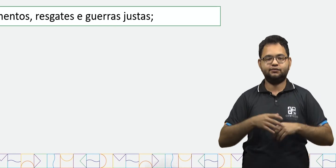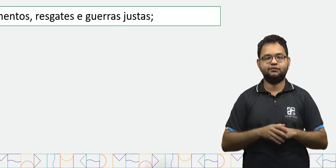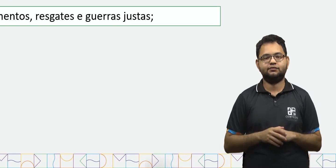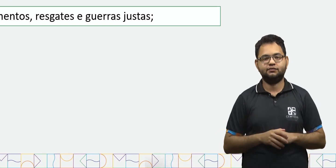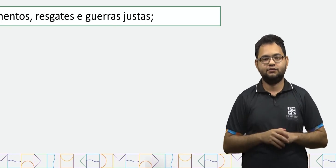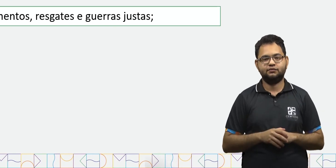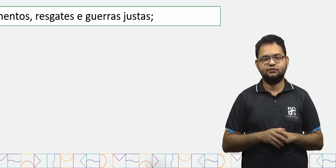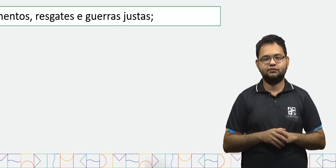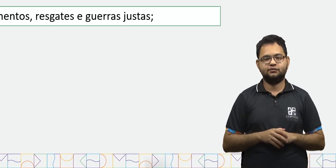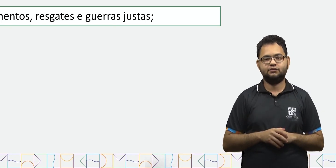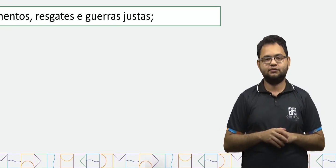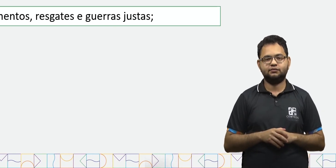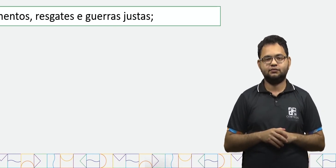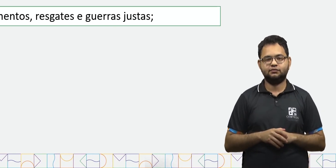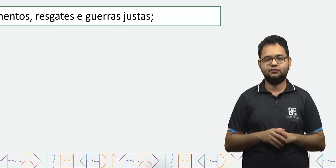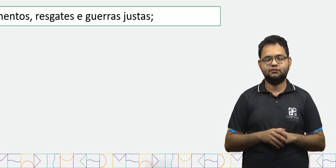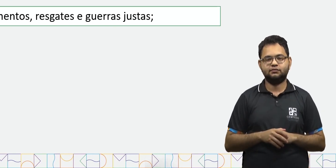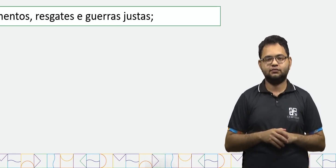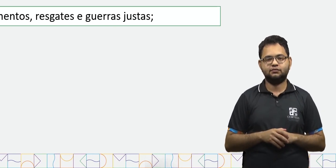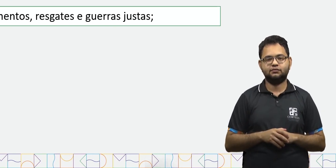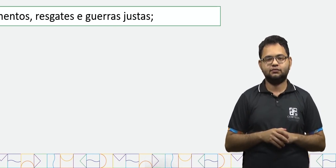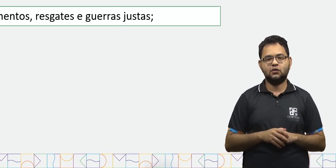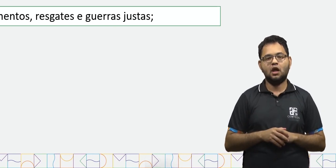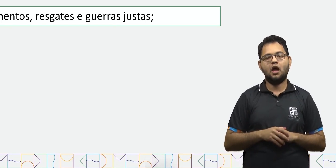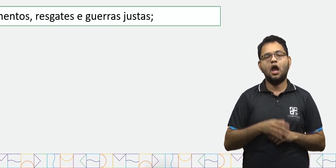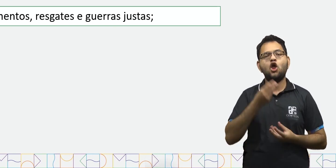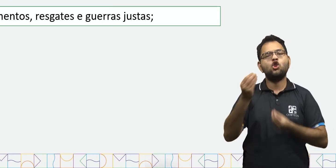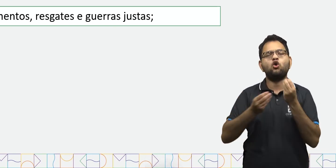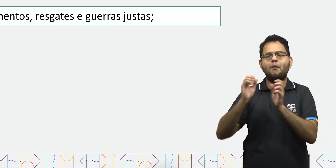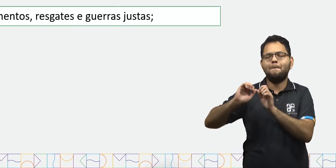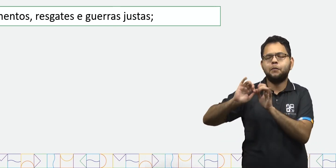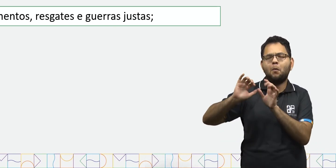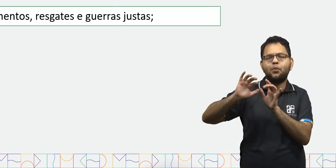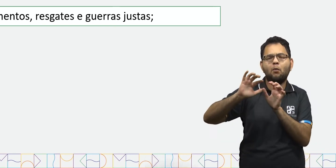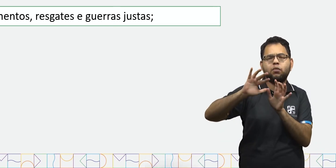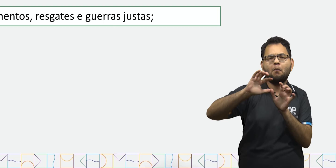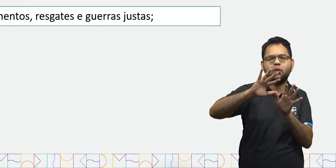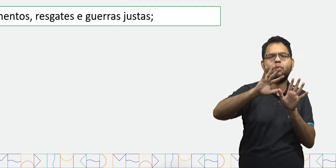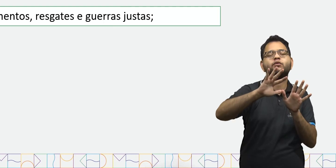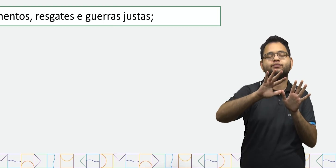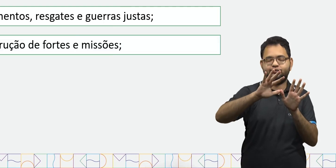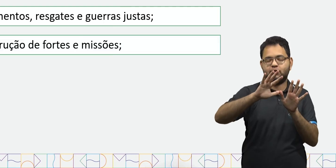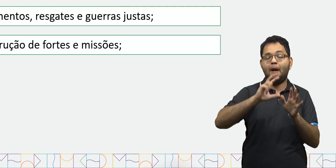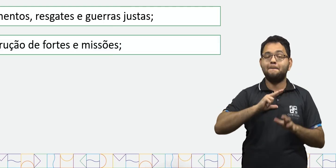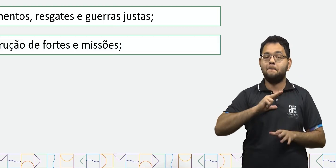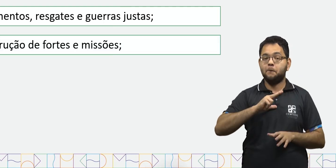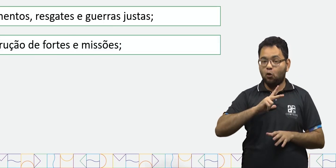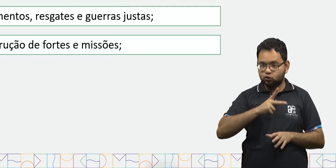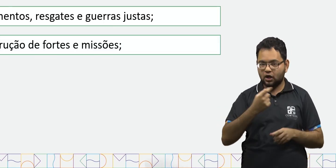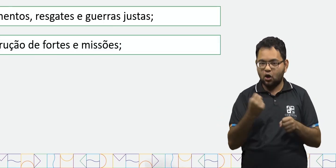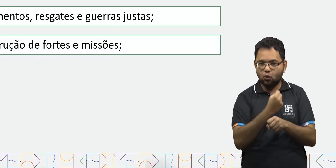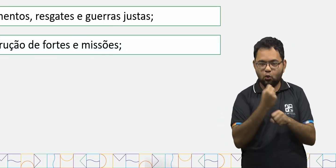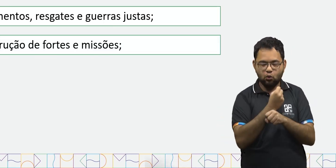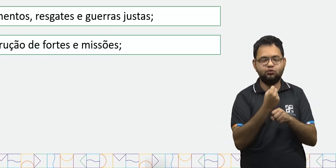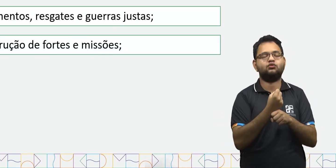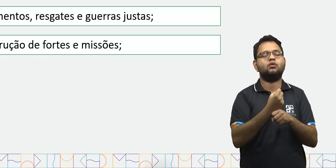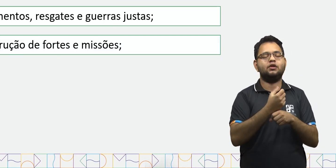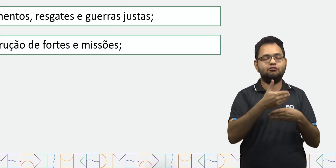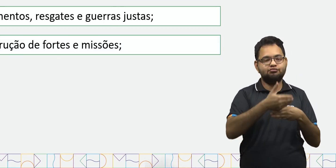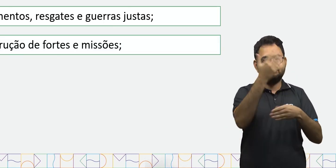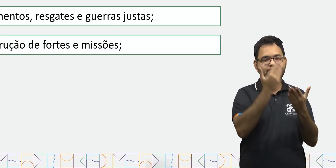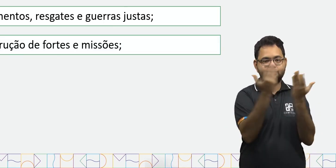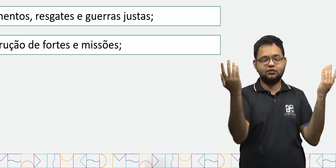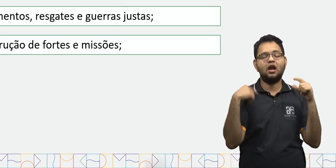entre colonizadores e indígenas. Para conseguir avançar na colonização, Portugal construiu fortes e missões